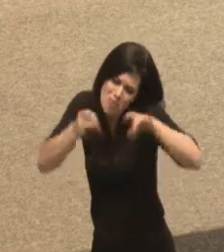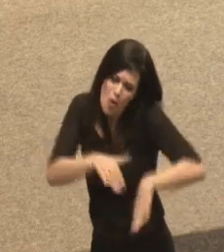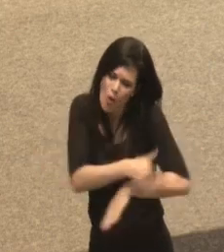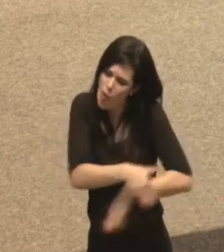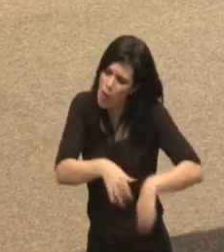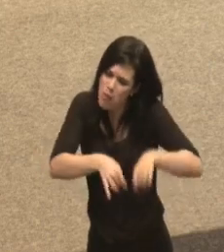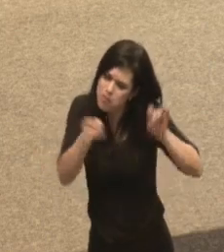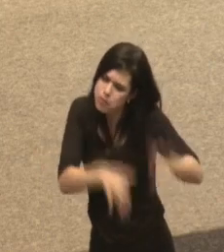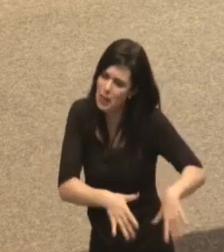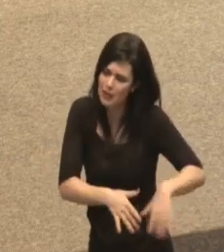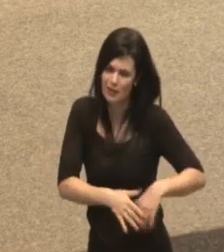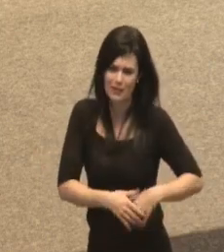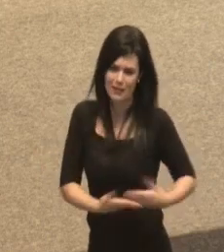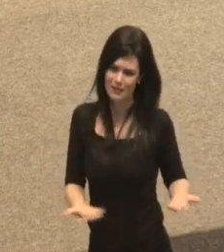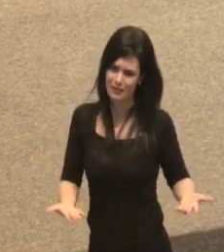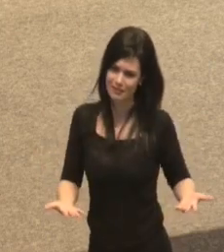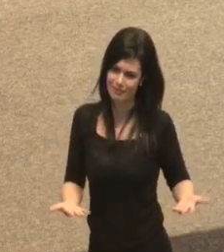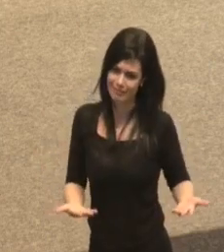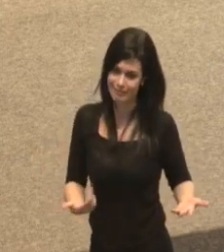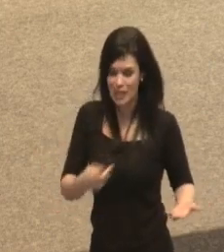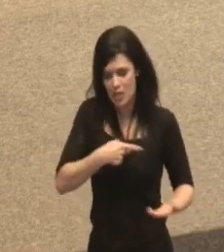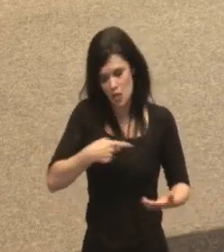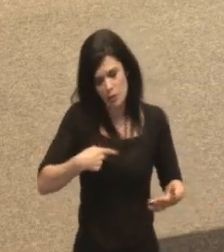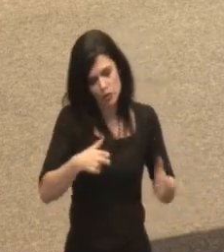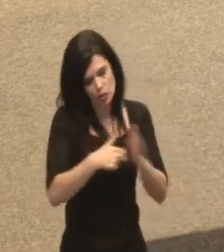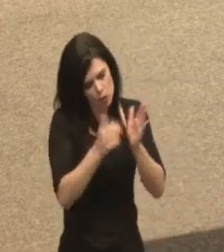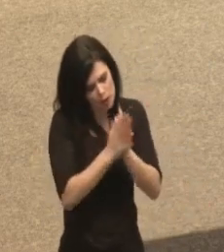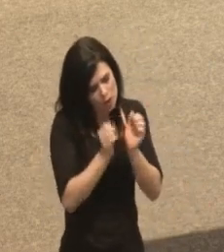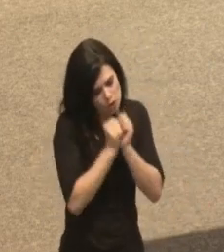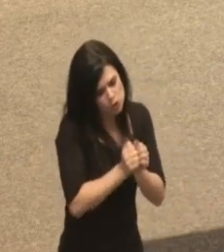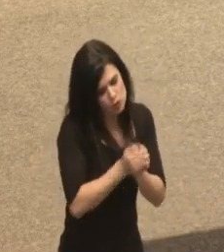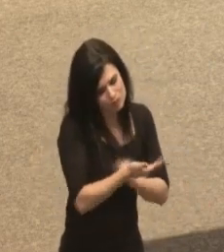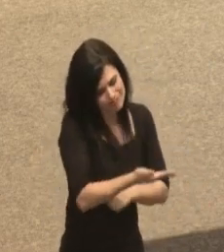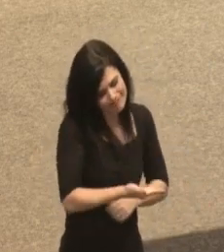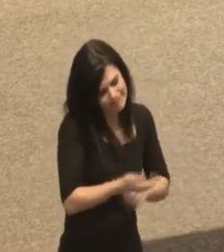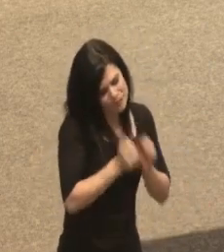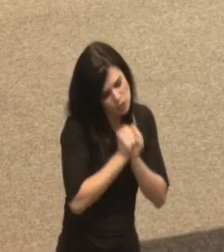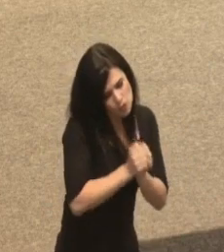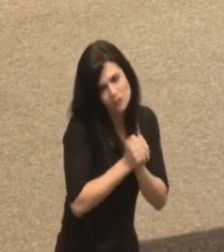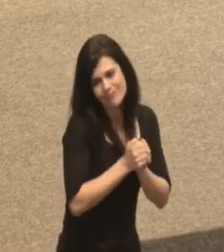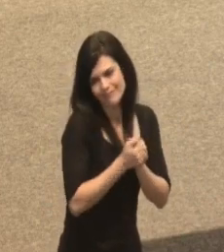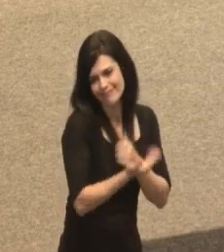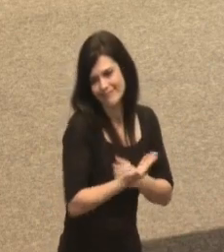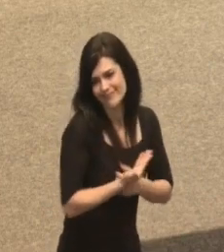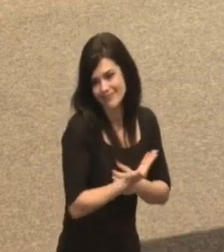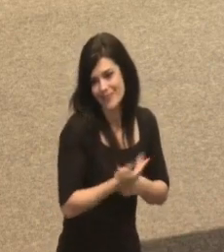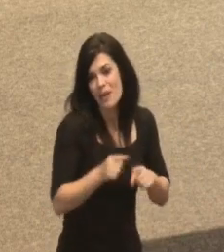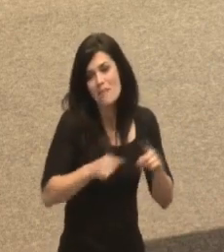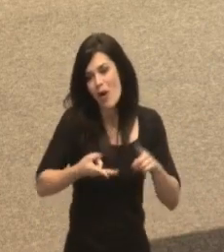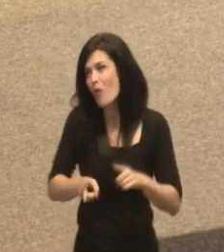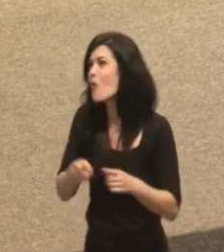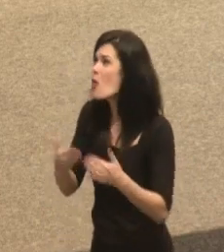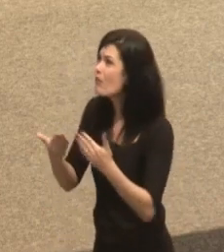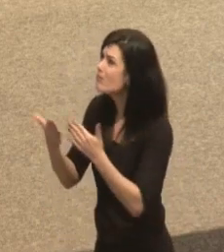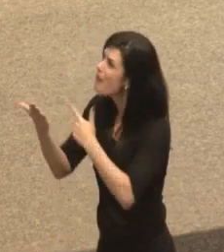Eu disse, eu vou orar com você. Eu orei com ele, terminei a oração, ele disse, mas pastor, me ajuda.